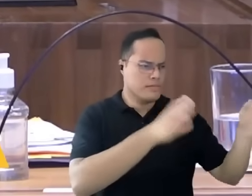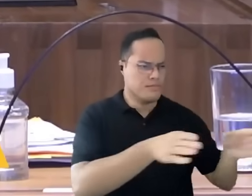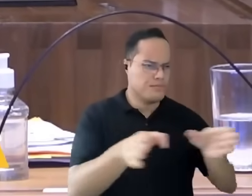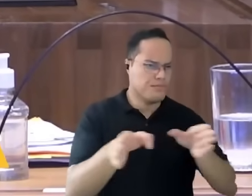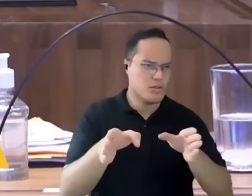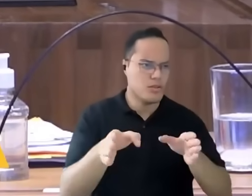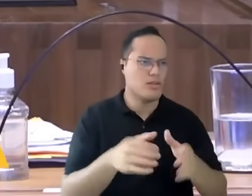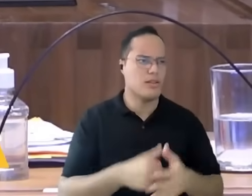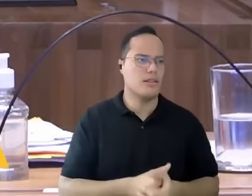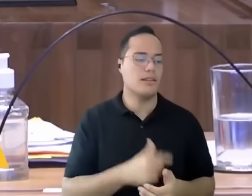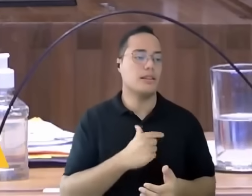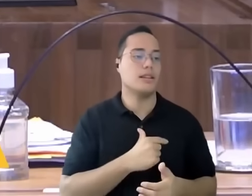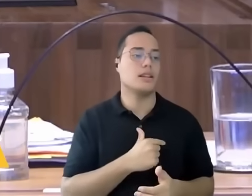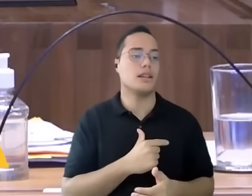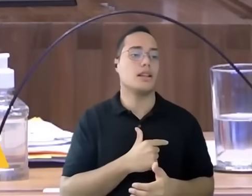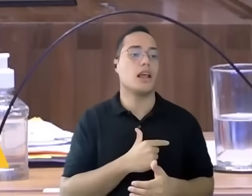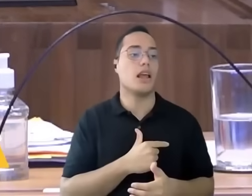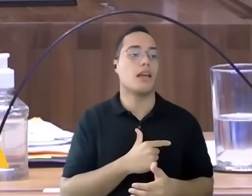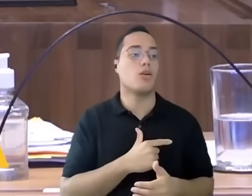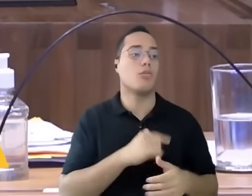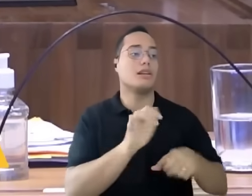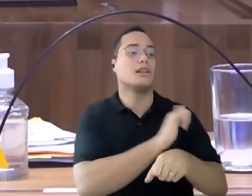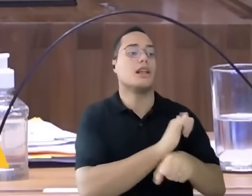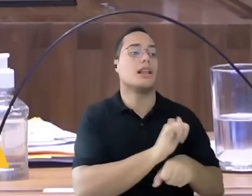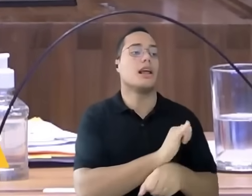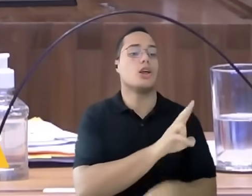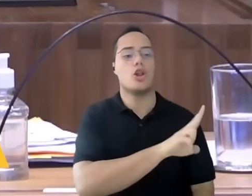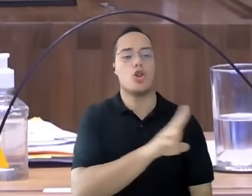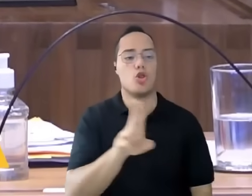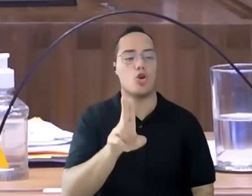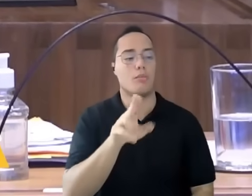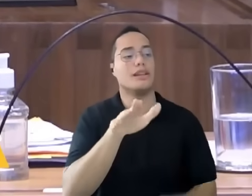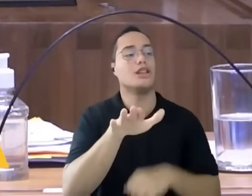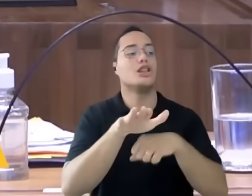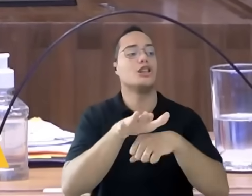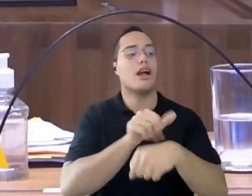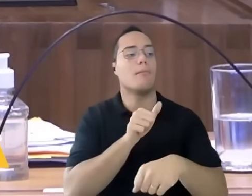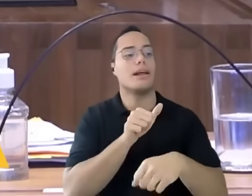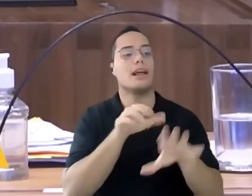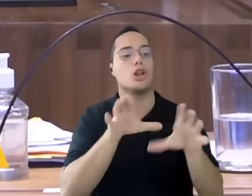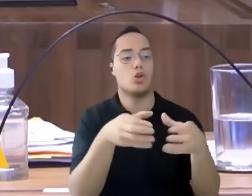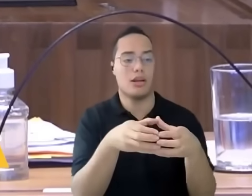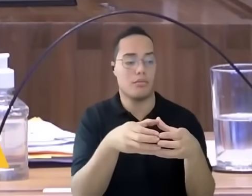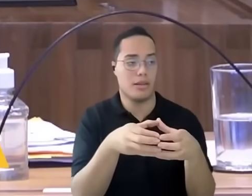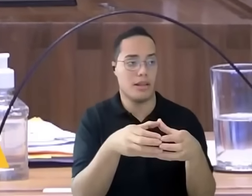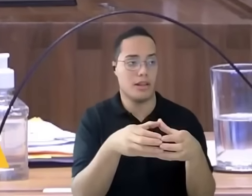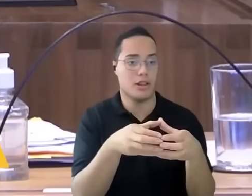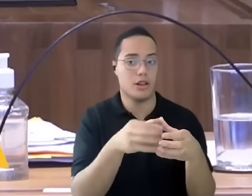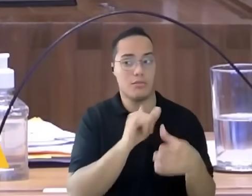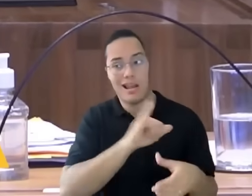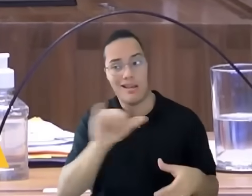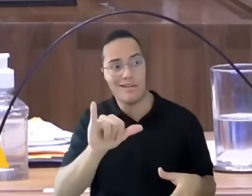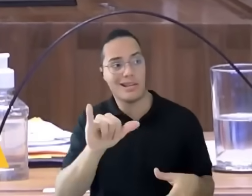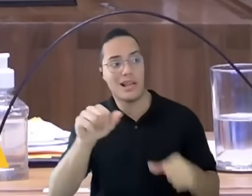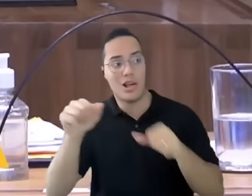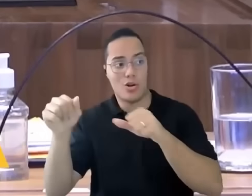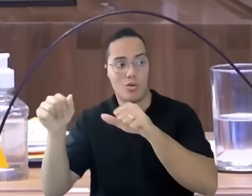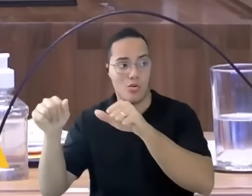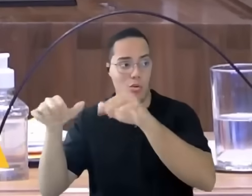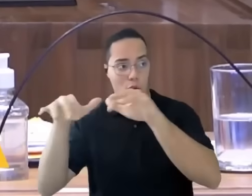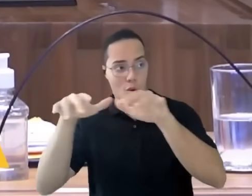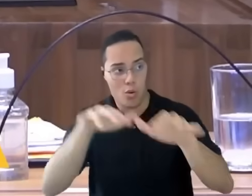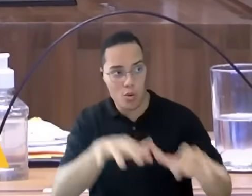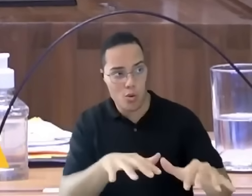gabinete colocar lá os militares nós teríamos tempo de levar as tropas previstas no plano escudo para